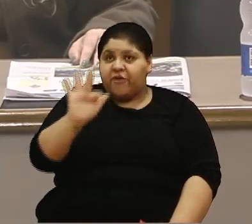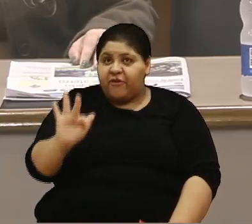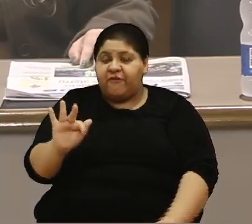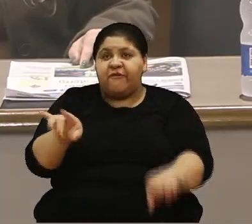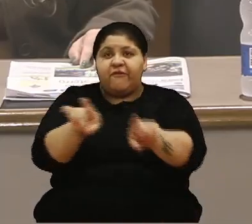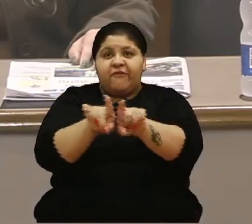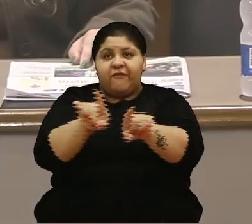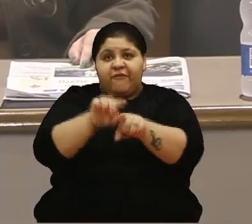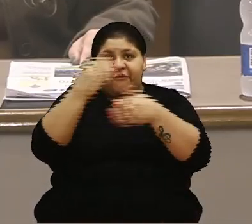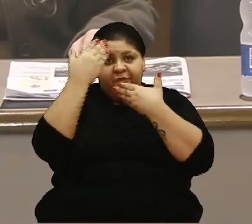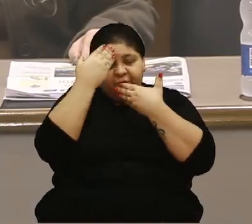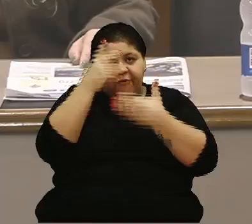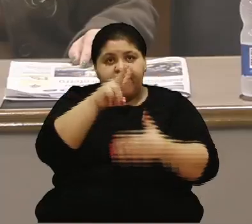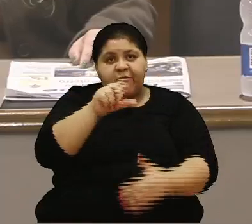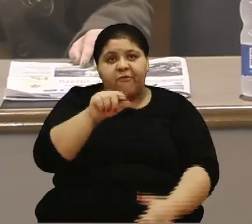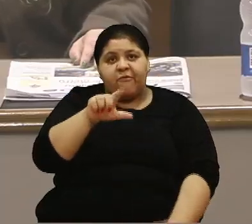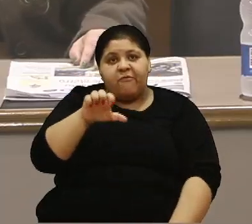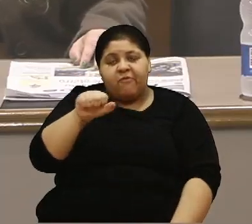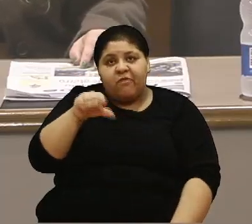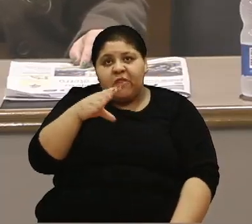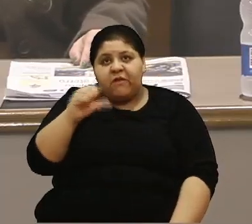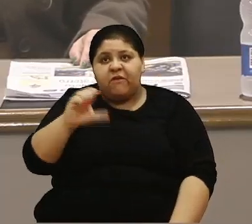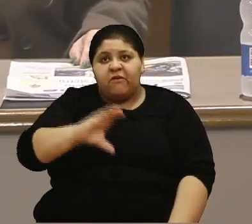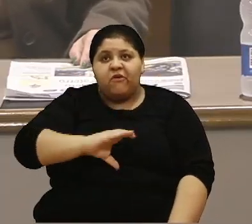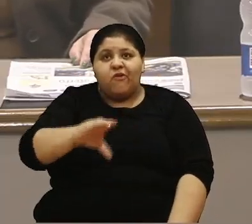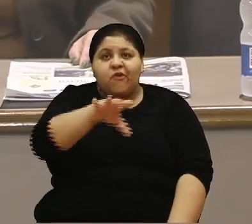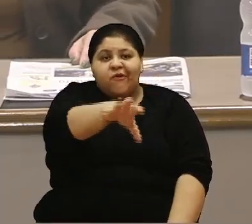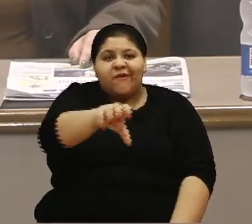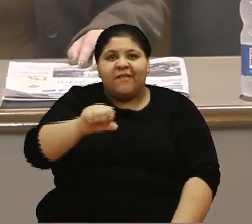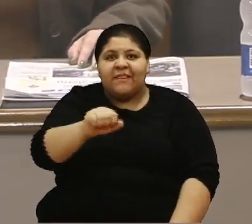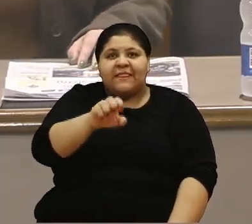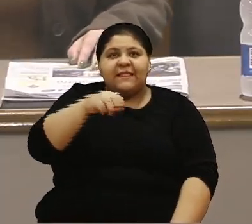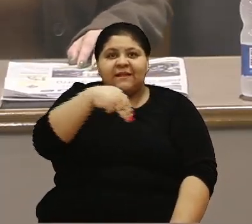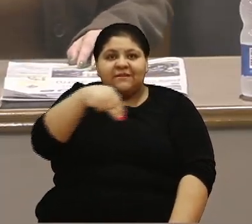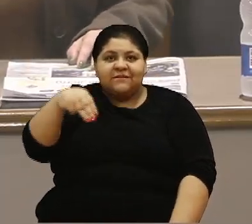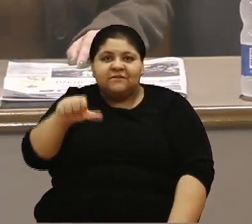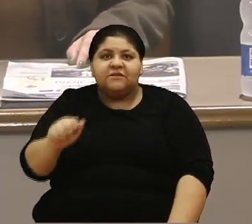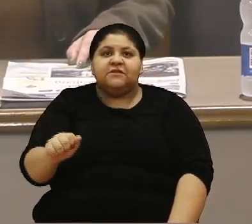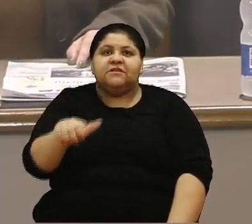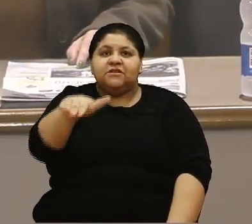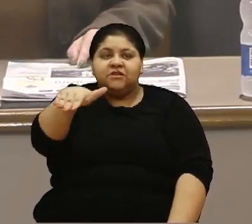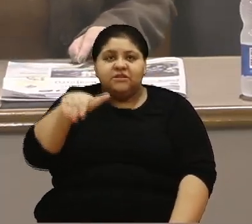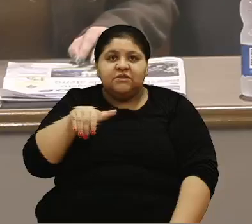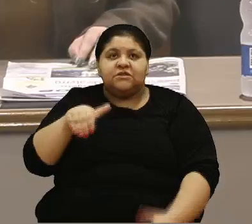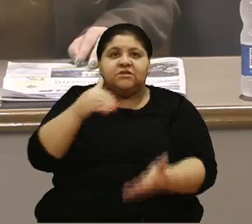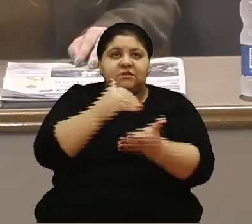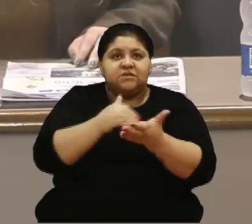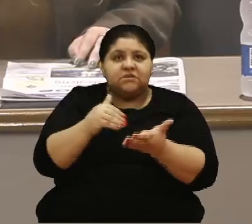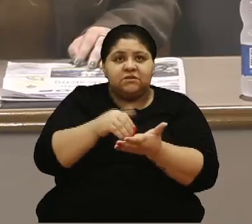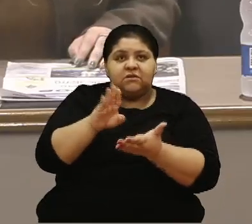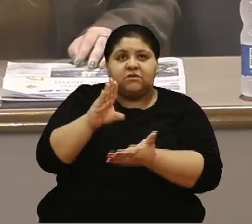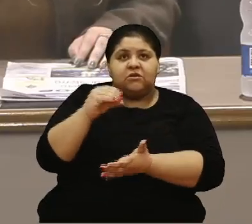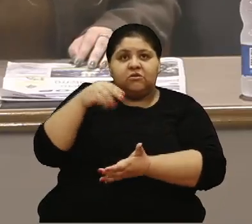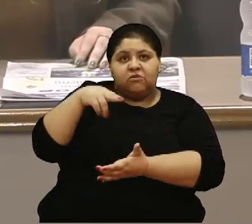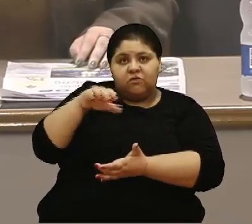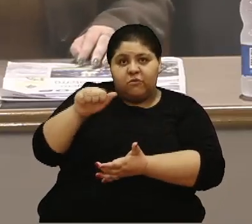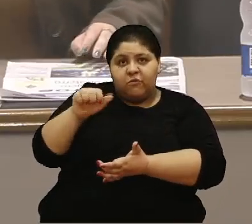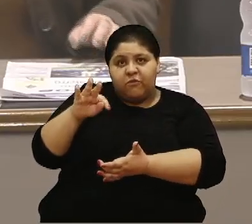principalmente também a Valesca, coordenadora de resgates ali da SEMA. Entrei em contato com o secretário Boniatti, o Boniatti já me deu o